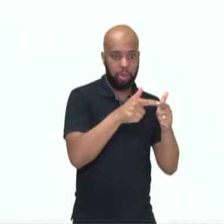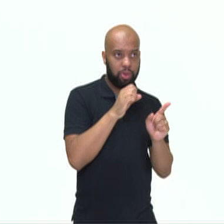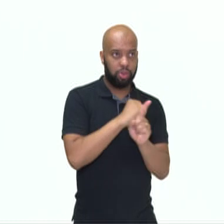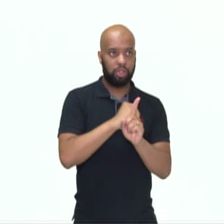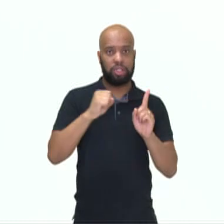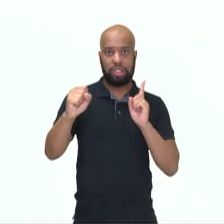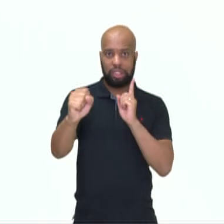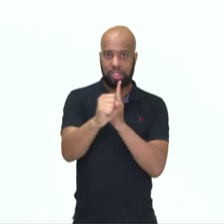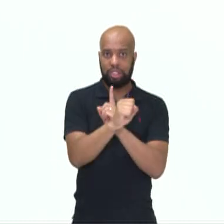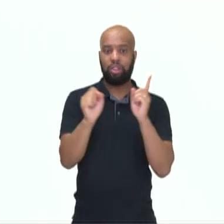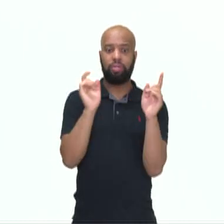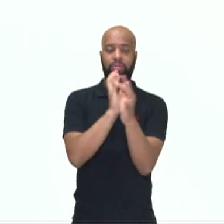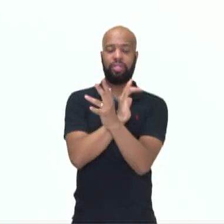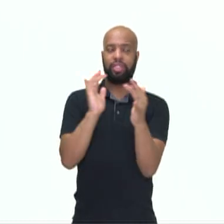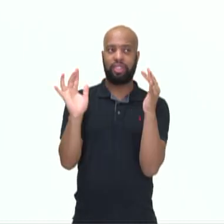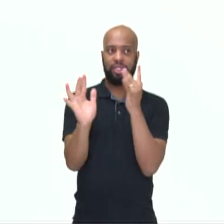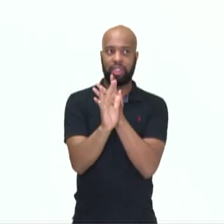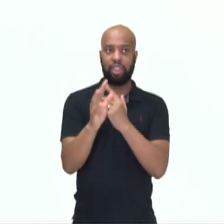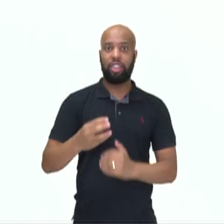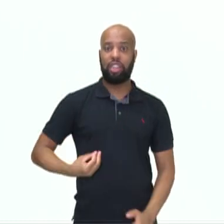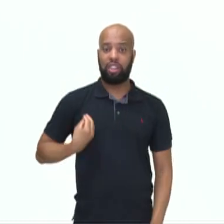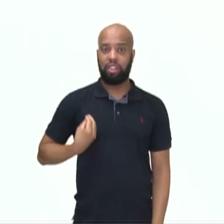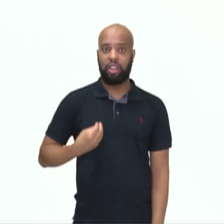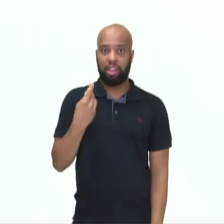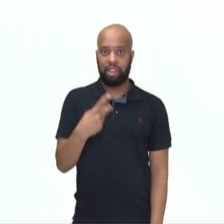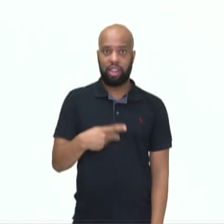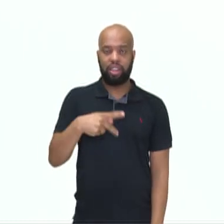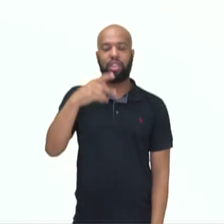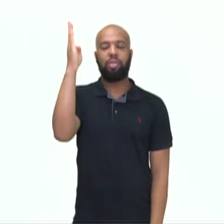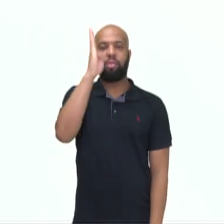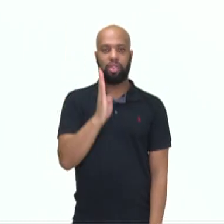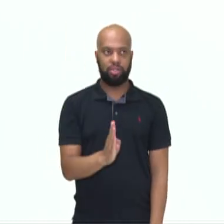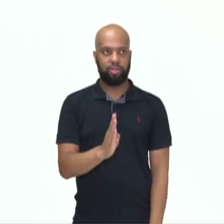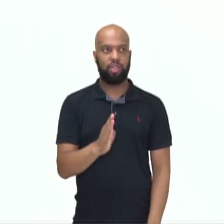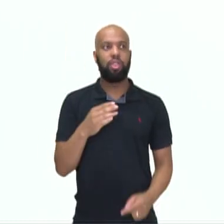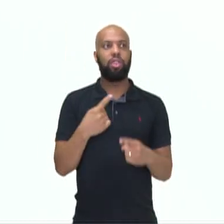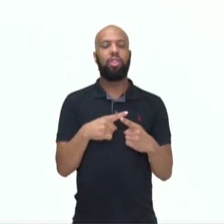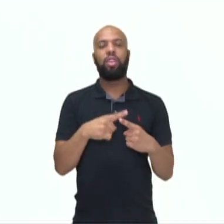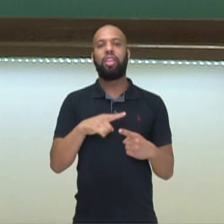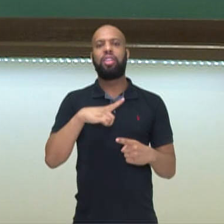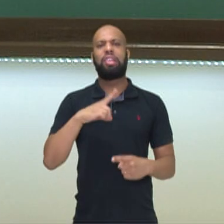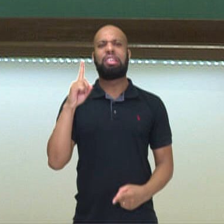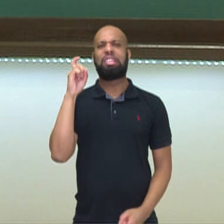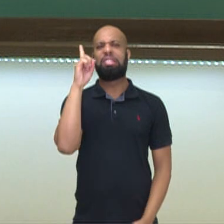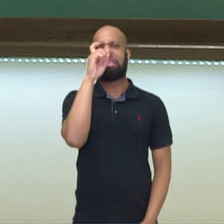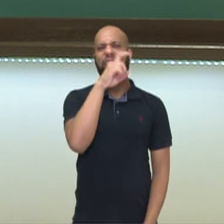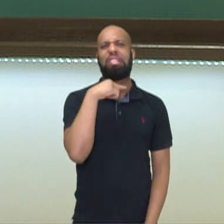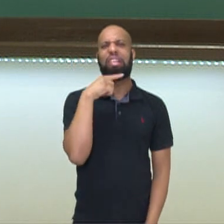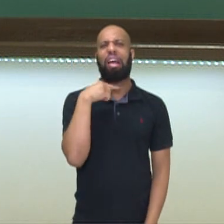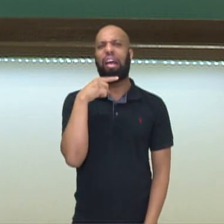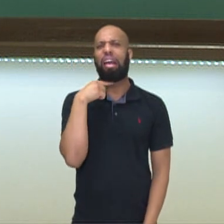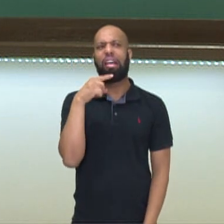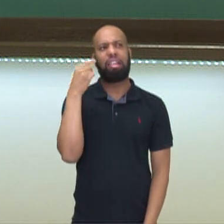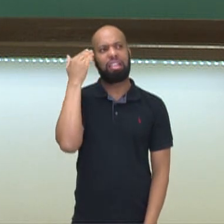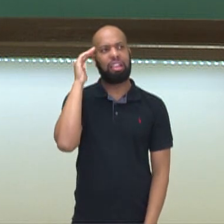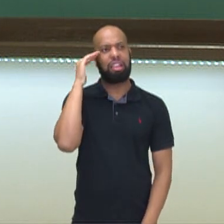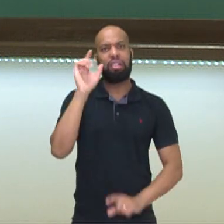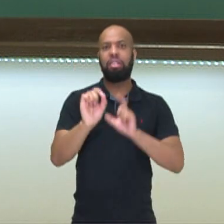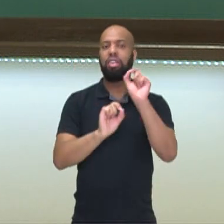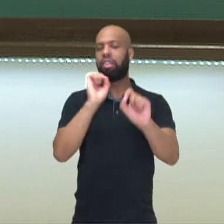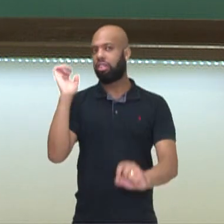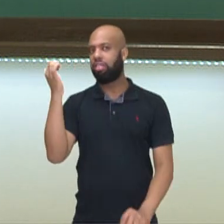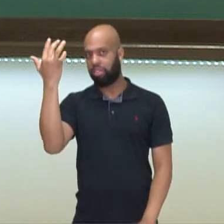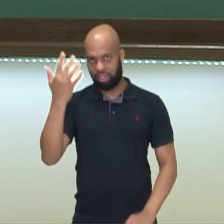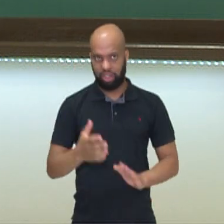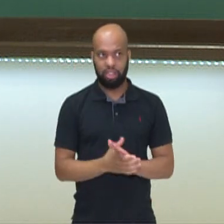sociais urbanos existentes no Brasil, certo? Porque a gente tem aí uma dificuldade para entender o que